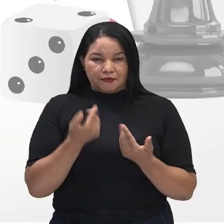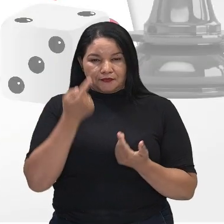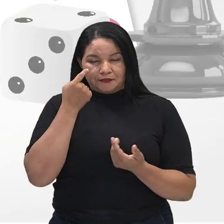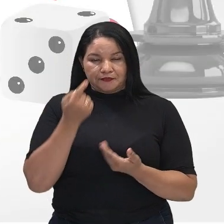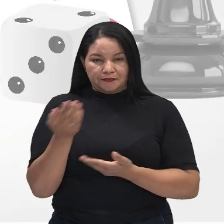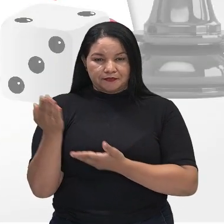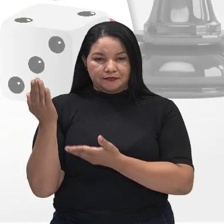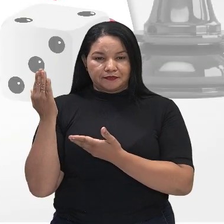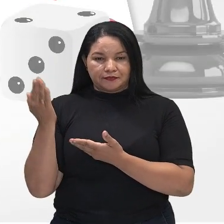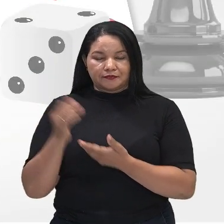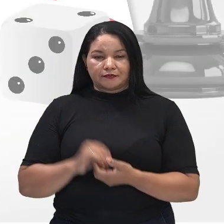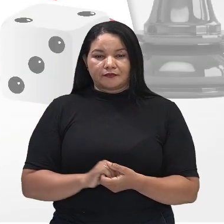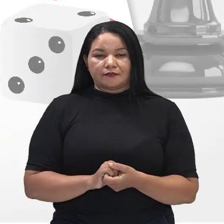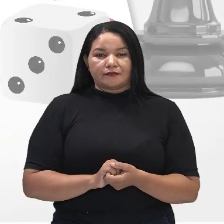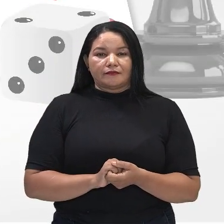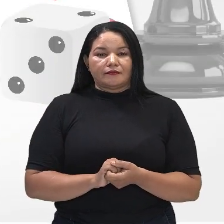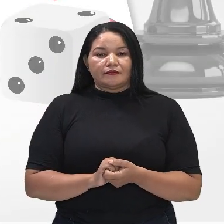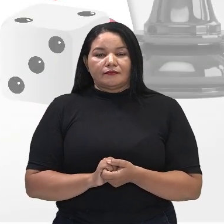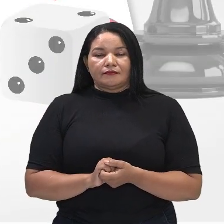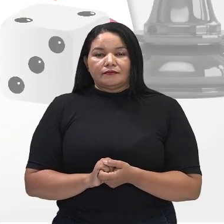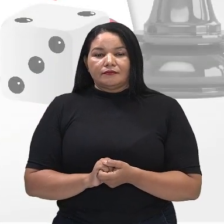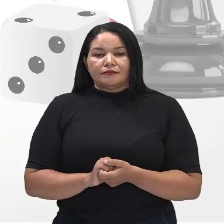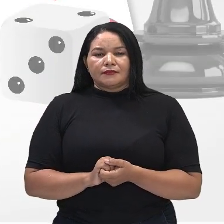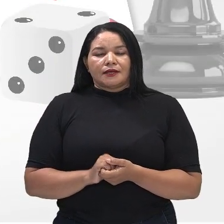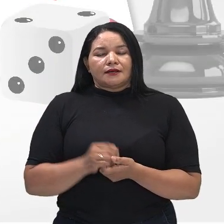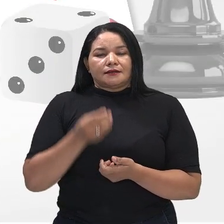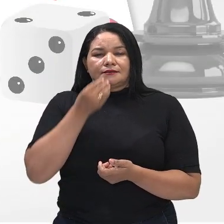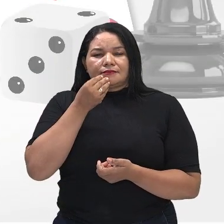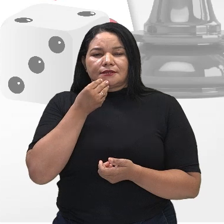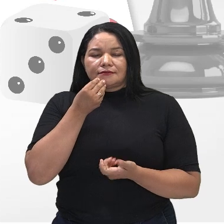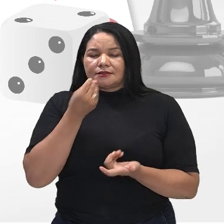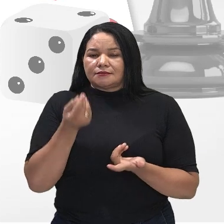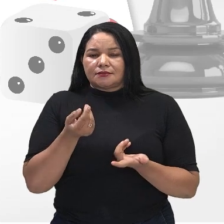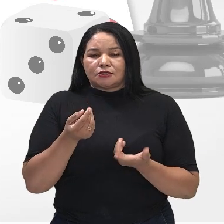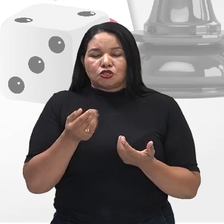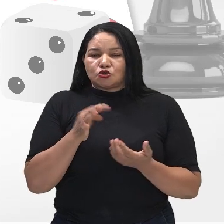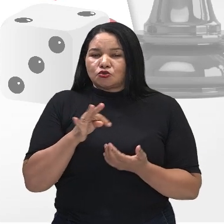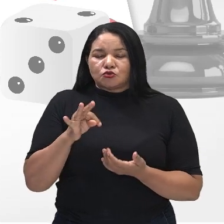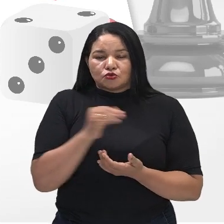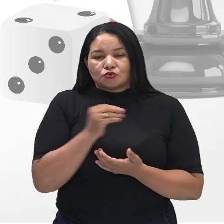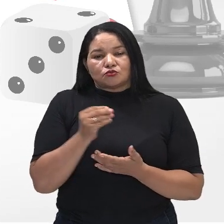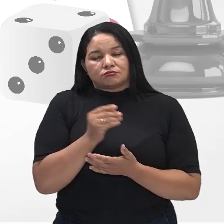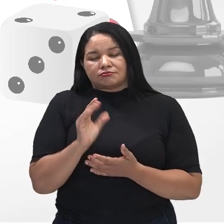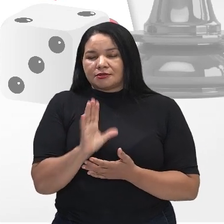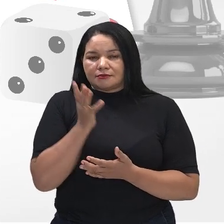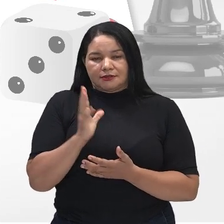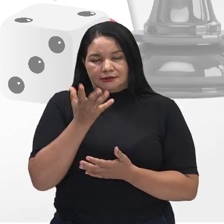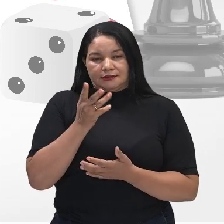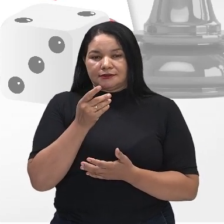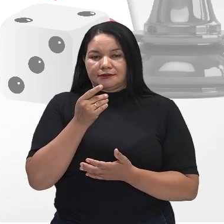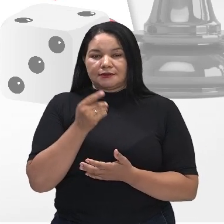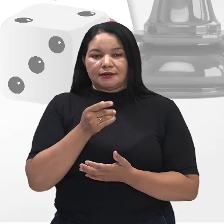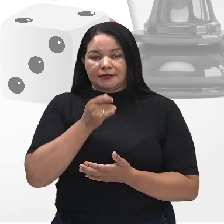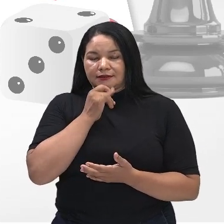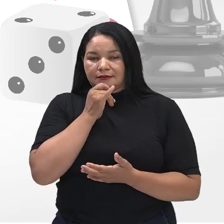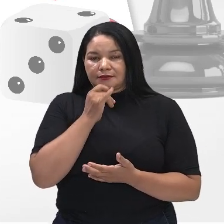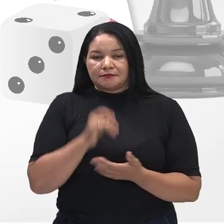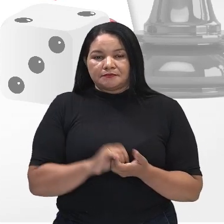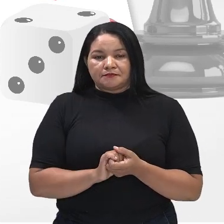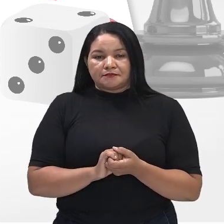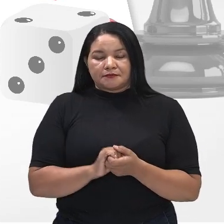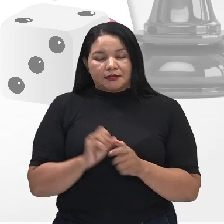é um experimento aleatório. O experimento é tudo que você imaginar que possa ocorrer. Por exemplo, a gente pode pegar aqui